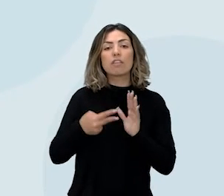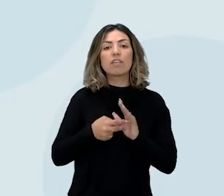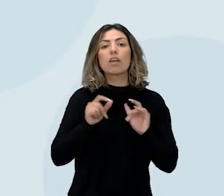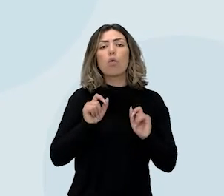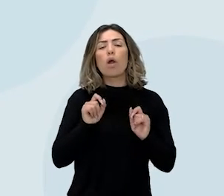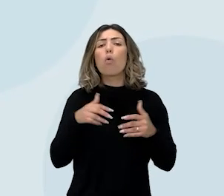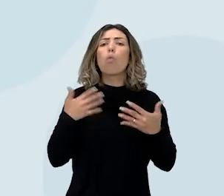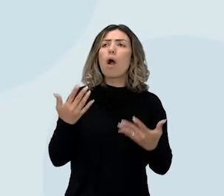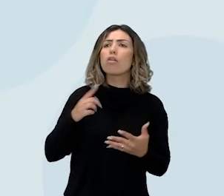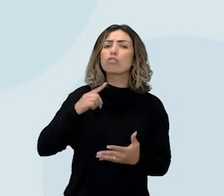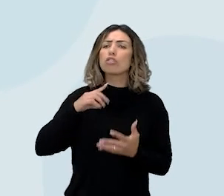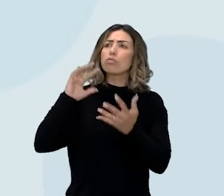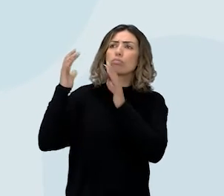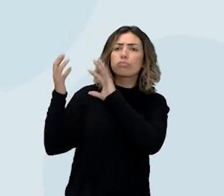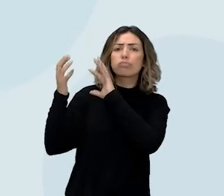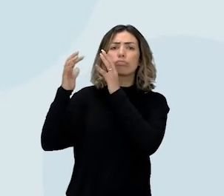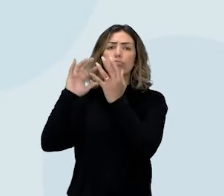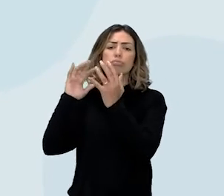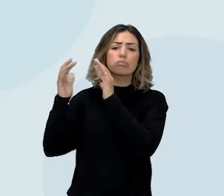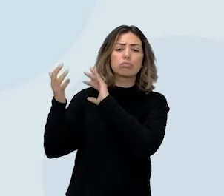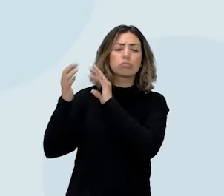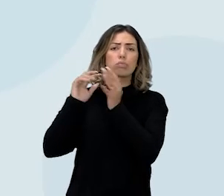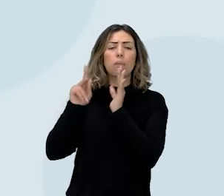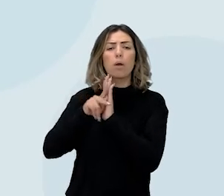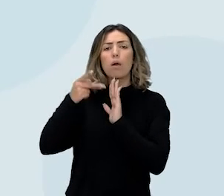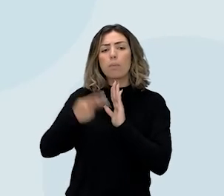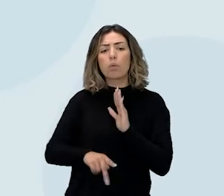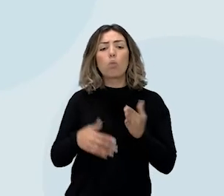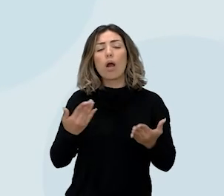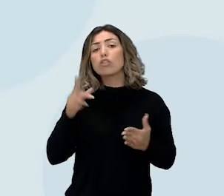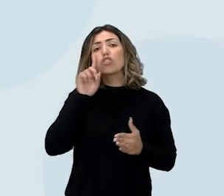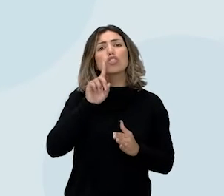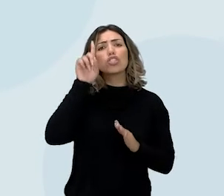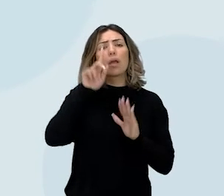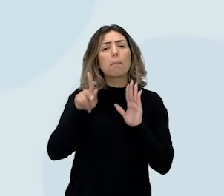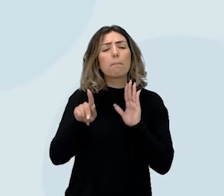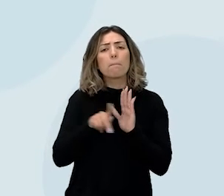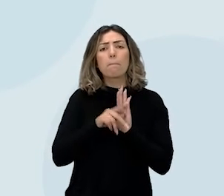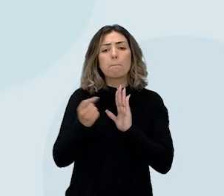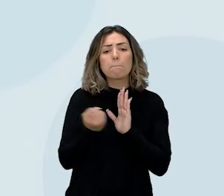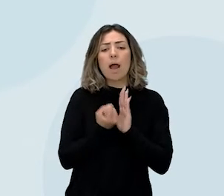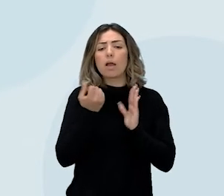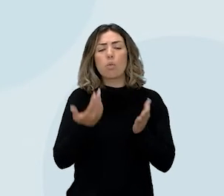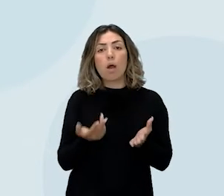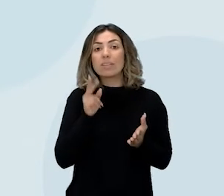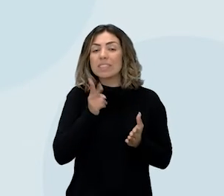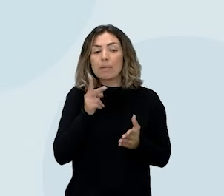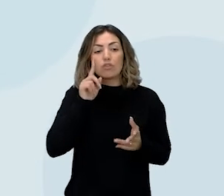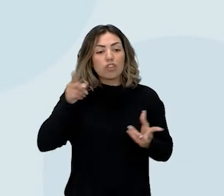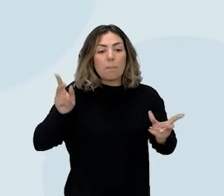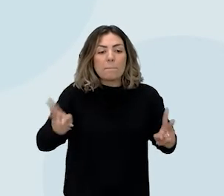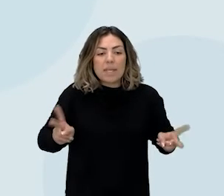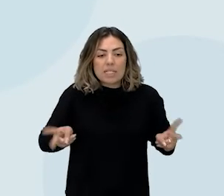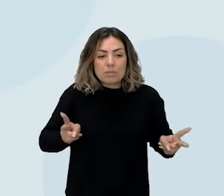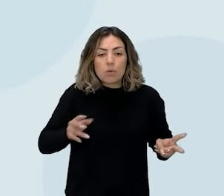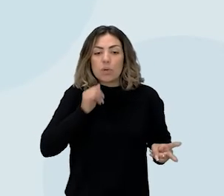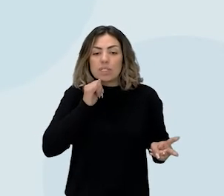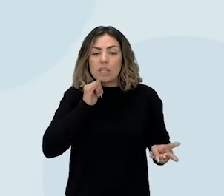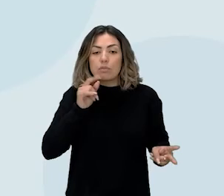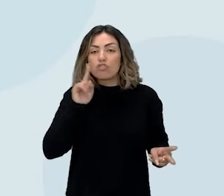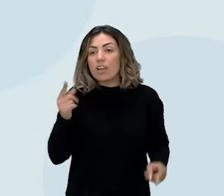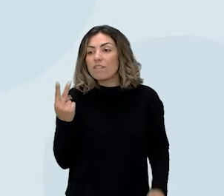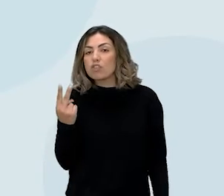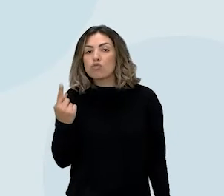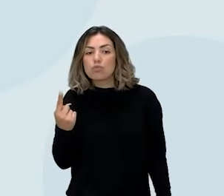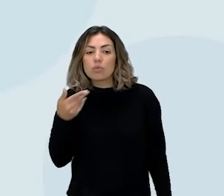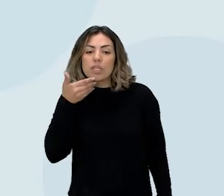as datas do solstício? Ó, é sempre igual, tá, gente? É igual assim, 21, 22 de dezembro, né? A gente está pensando no